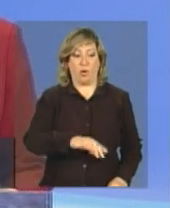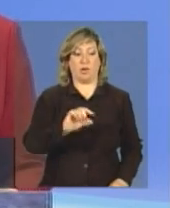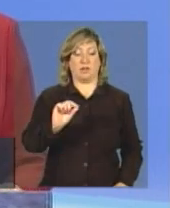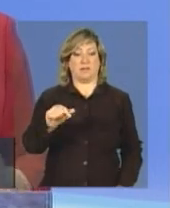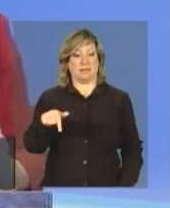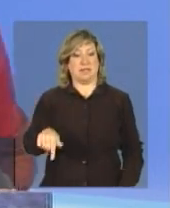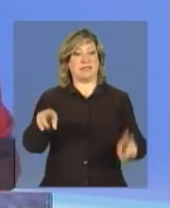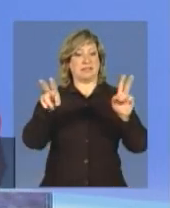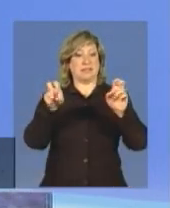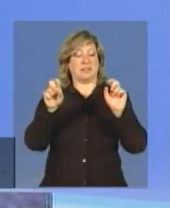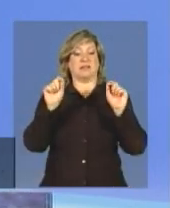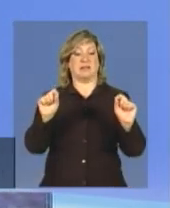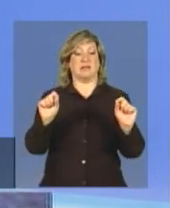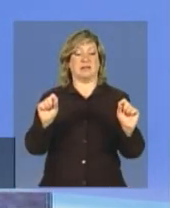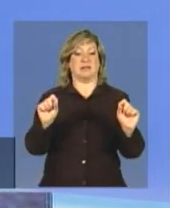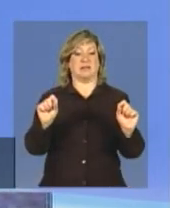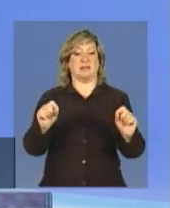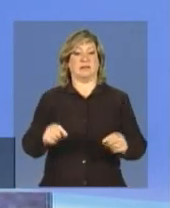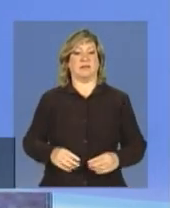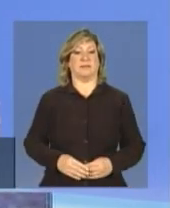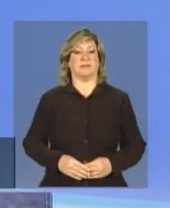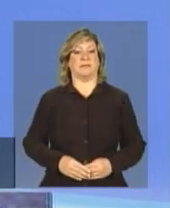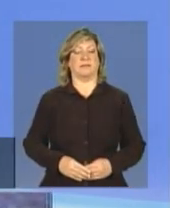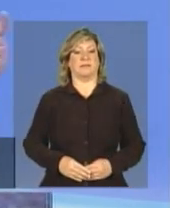questão da